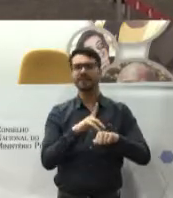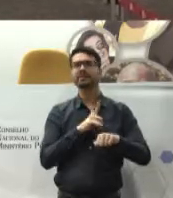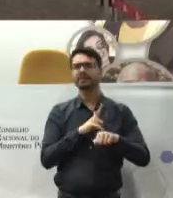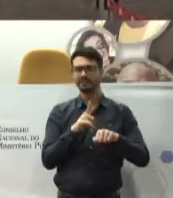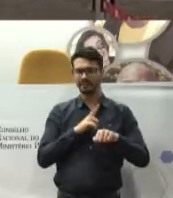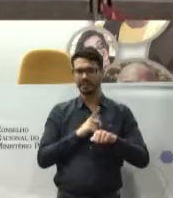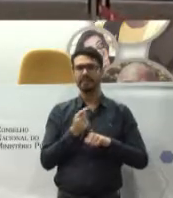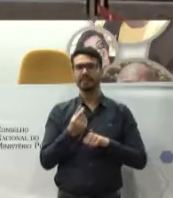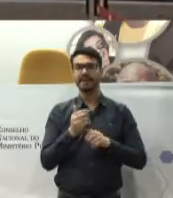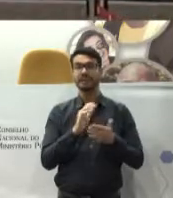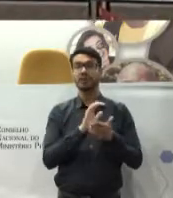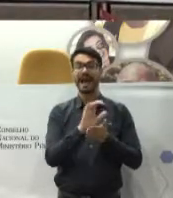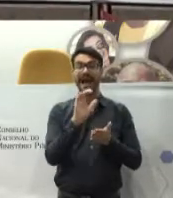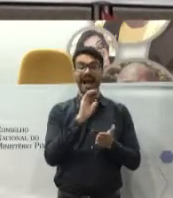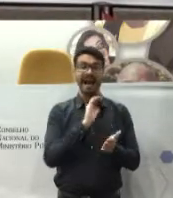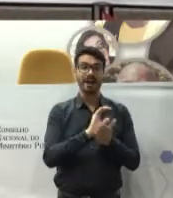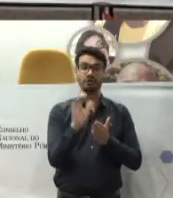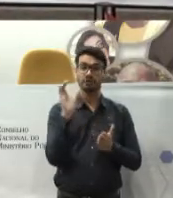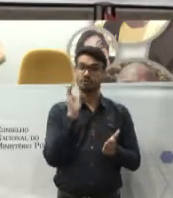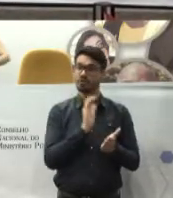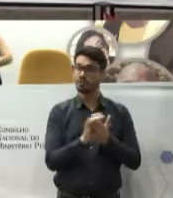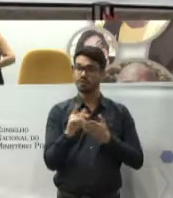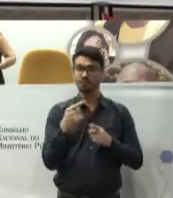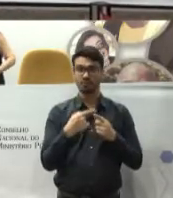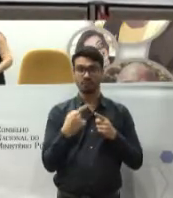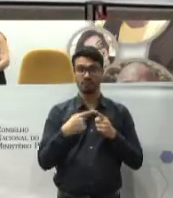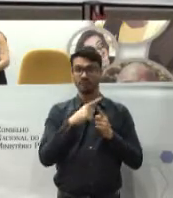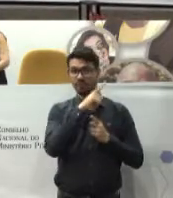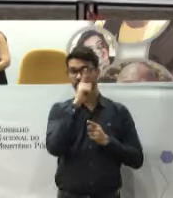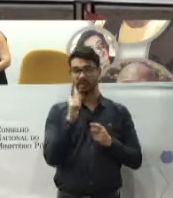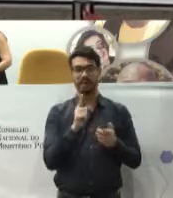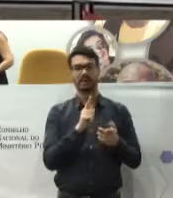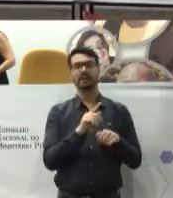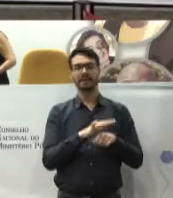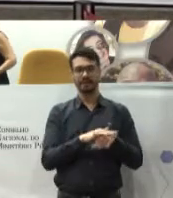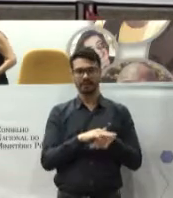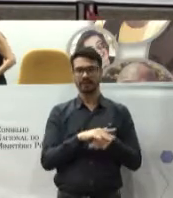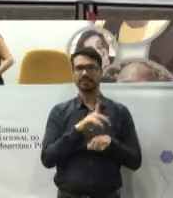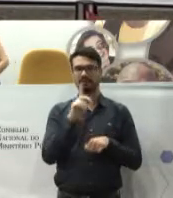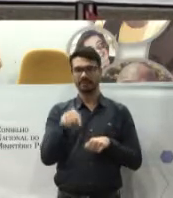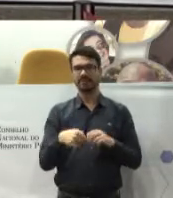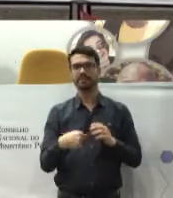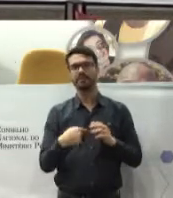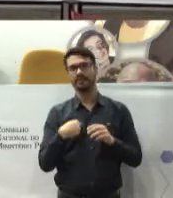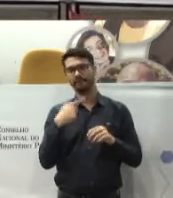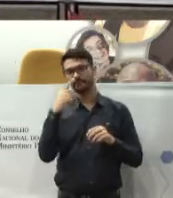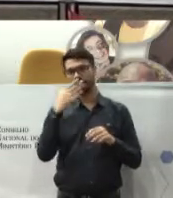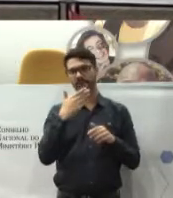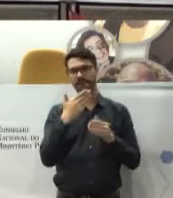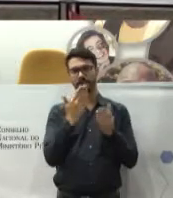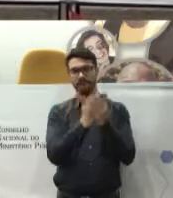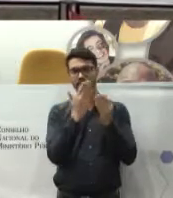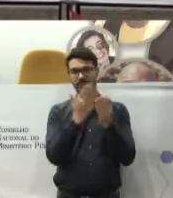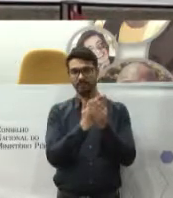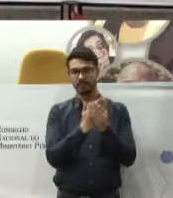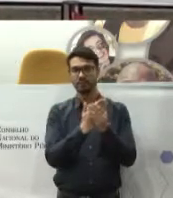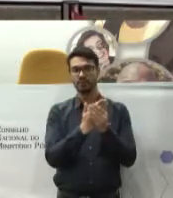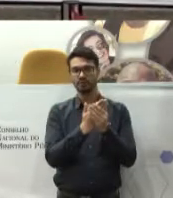que a doença é que normalmente é o alvo principal, doutor Marco, das judicializações e do processo todo.